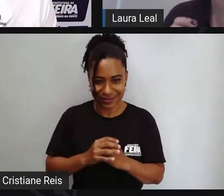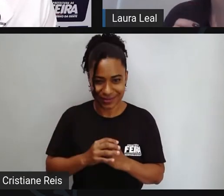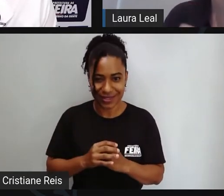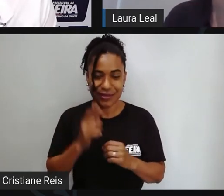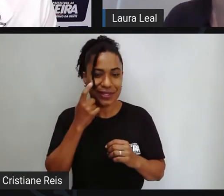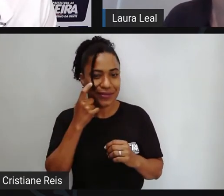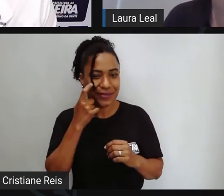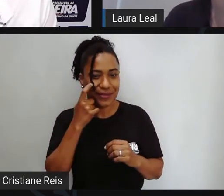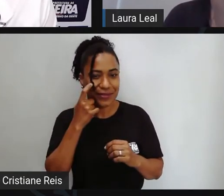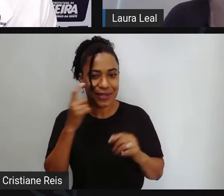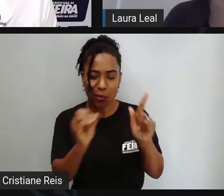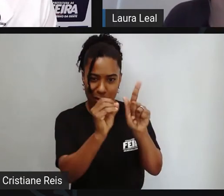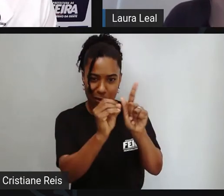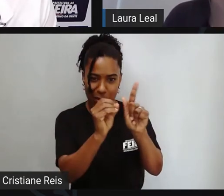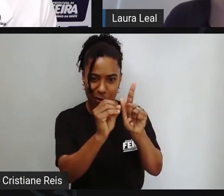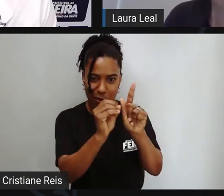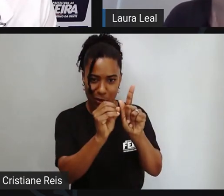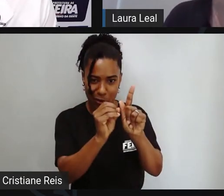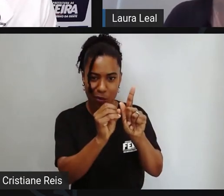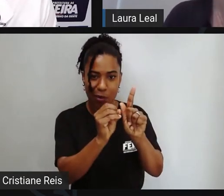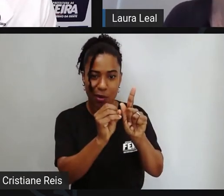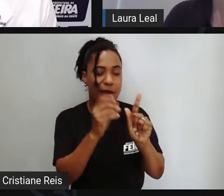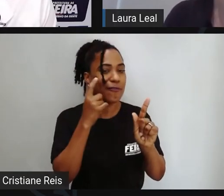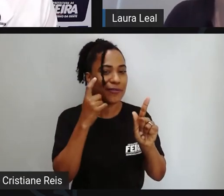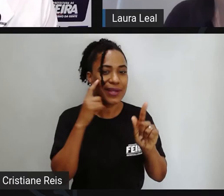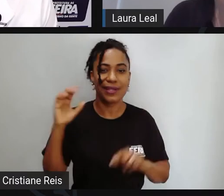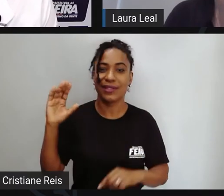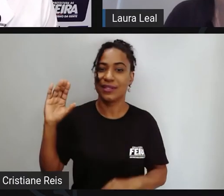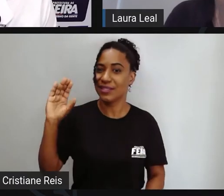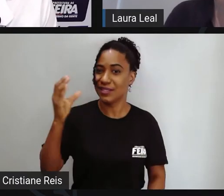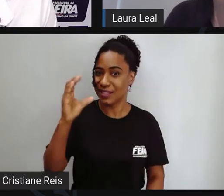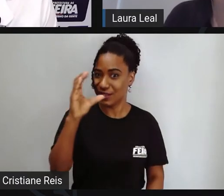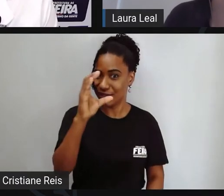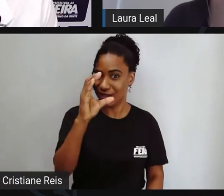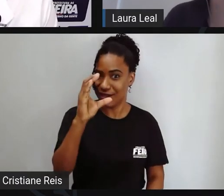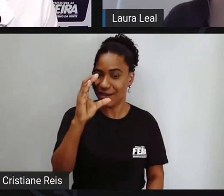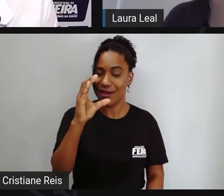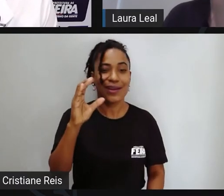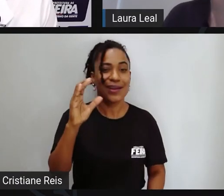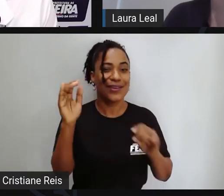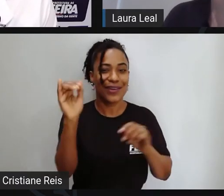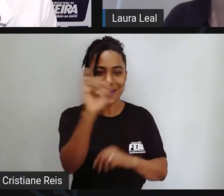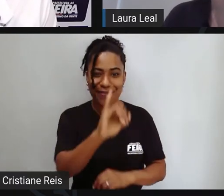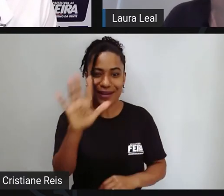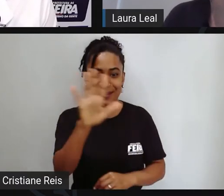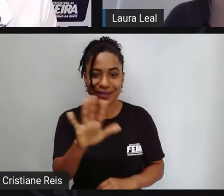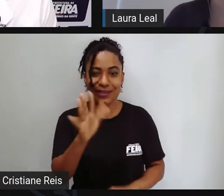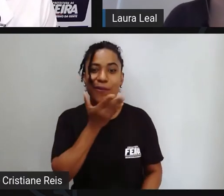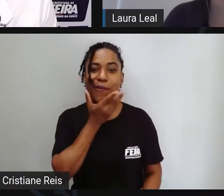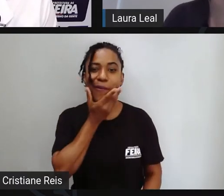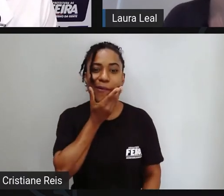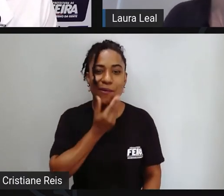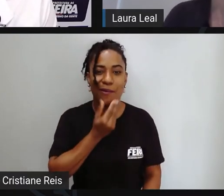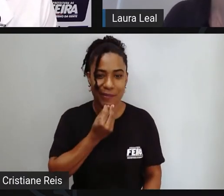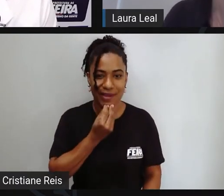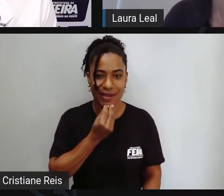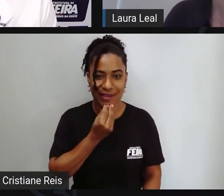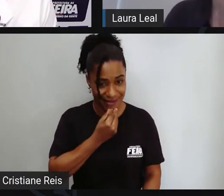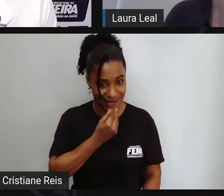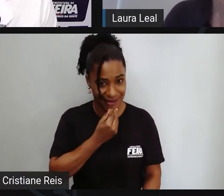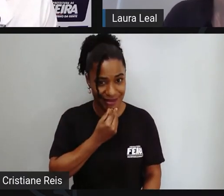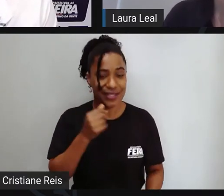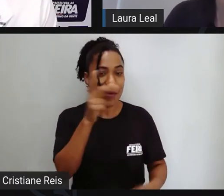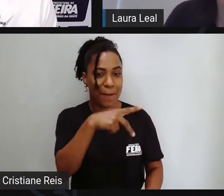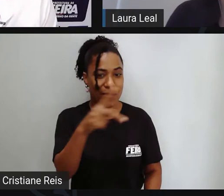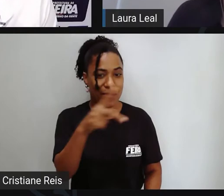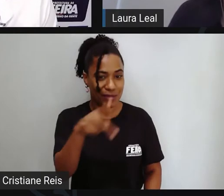por imagens de cientistas, vão aparecer vários homens. Se vocês procurarem imagens de professor, vão aparecer várias